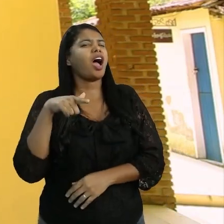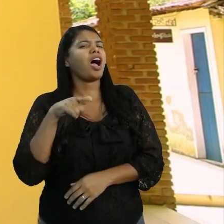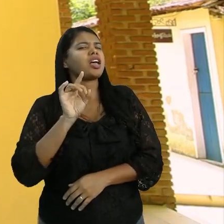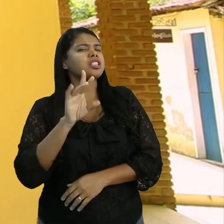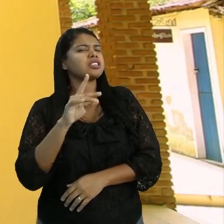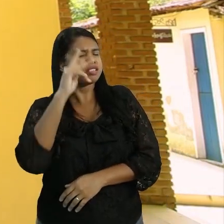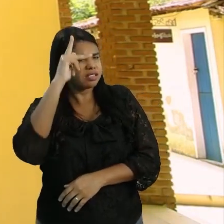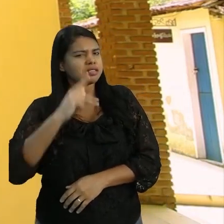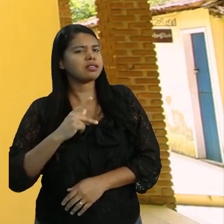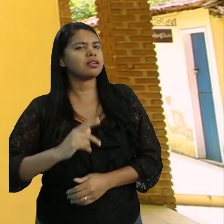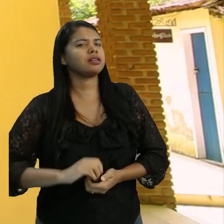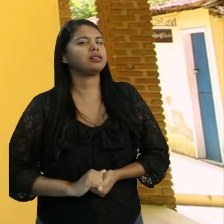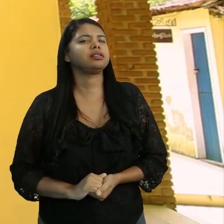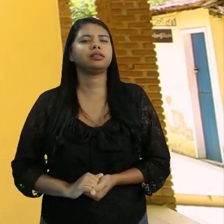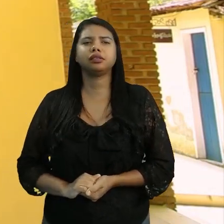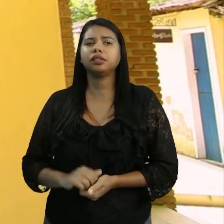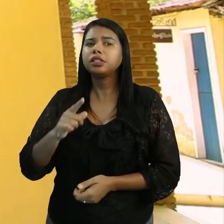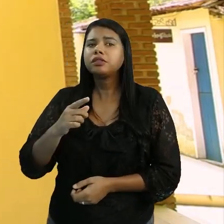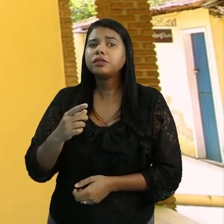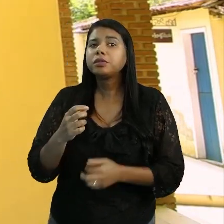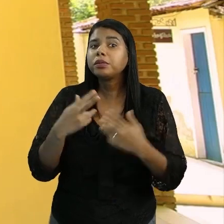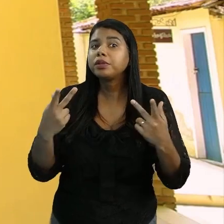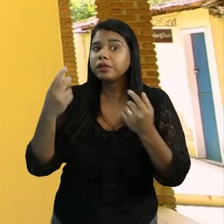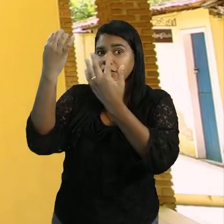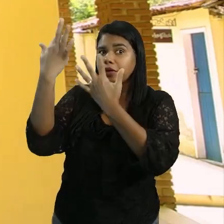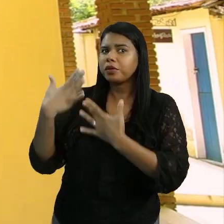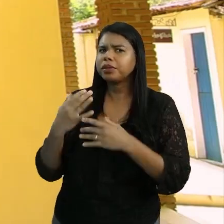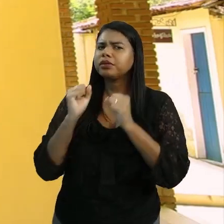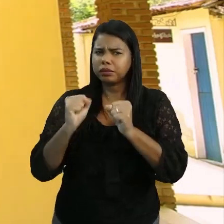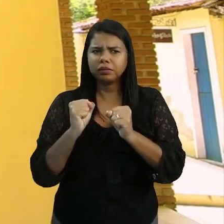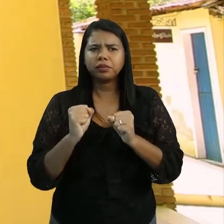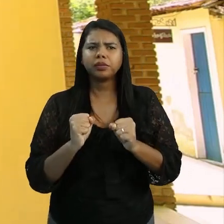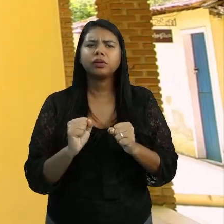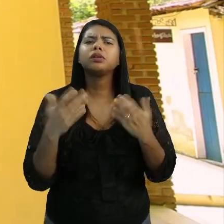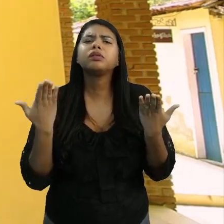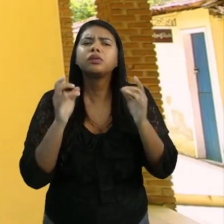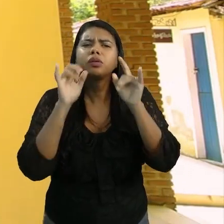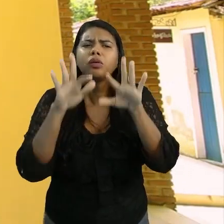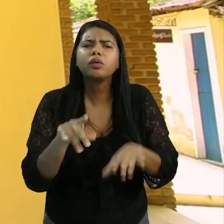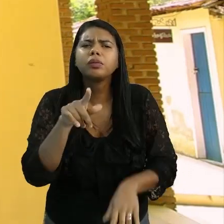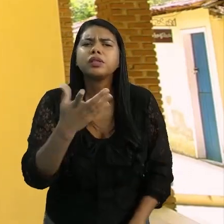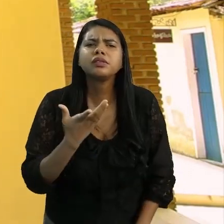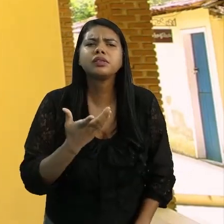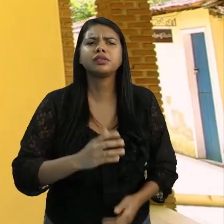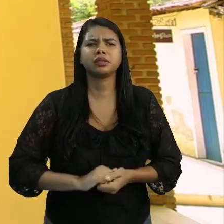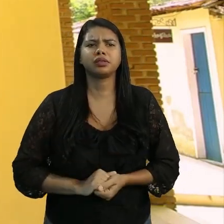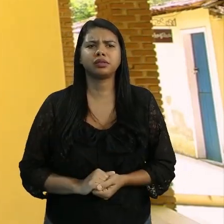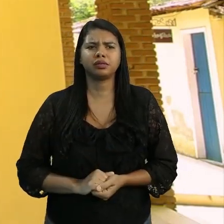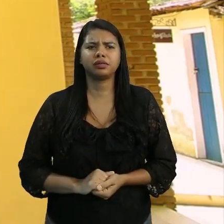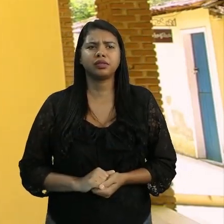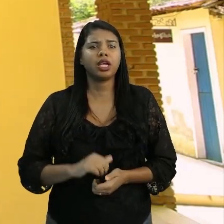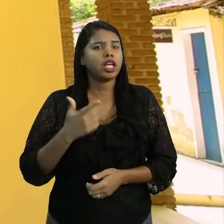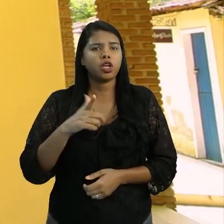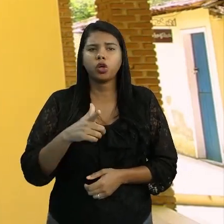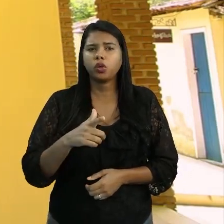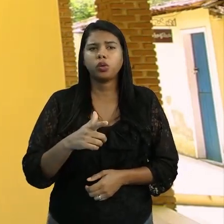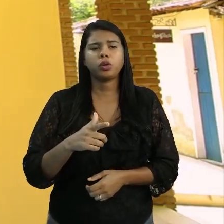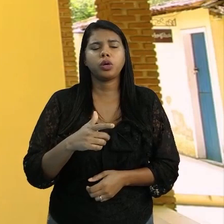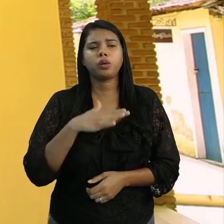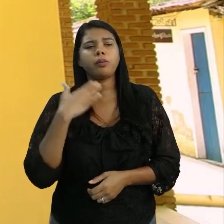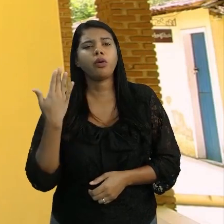penitência, com tanta austeridade? E aí ele disse, eu quero ser imortal. Então, o senhor Brahma disse, eu não posso te dar a imortalidade porque